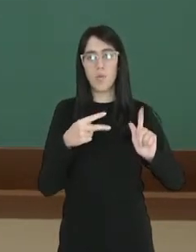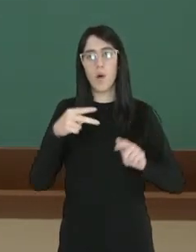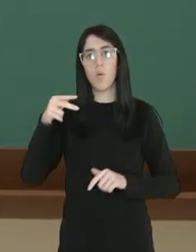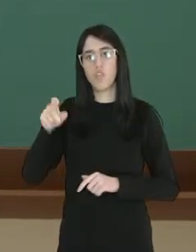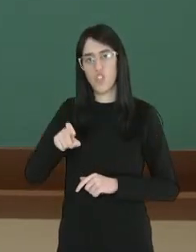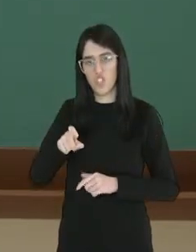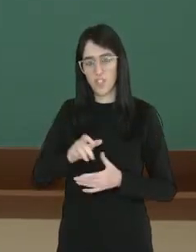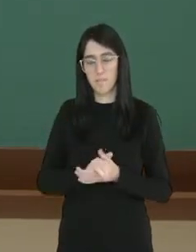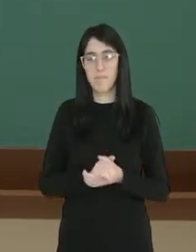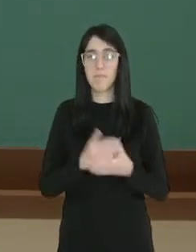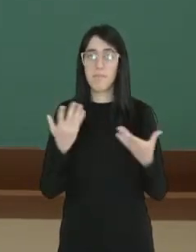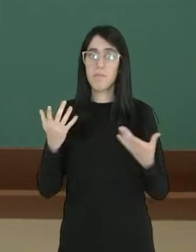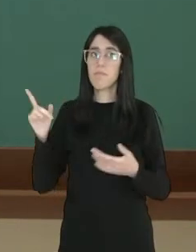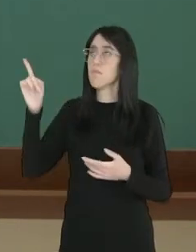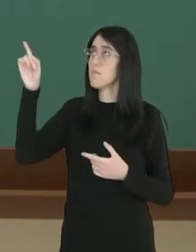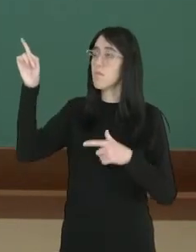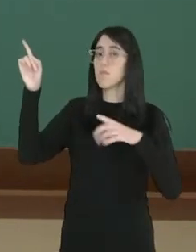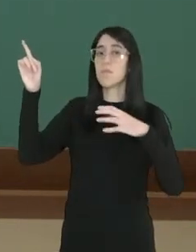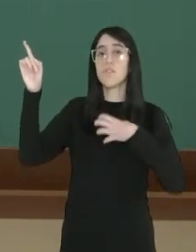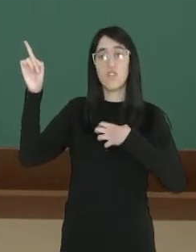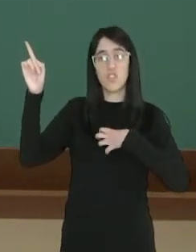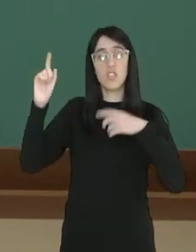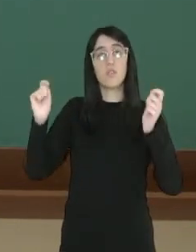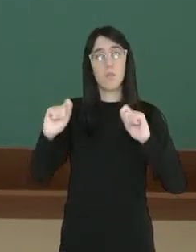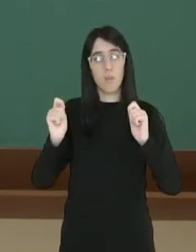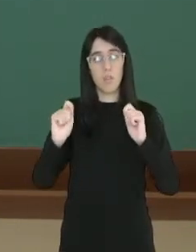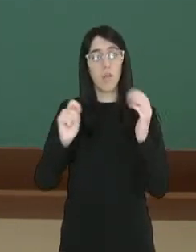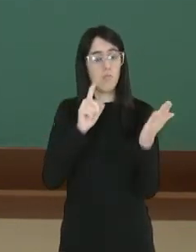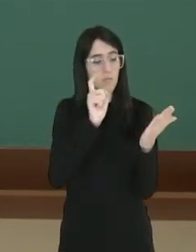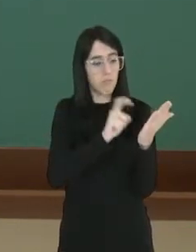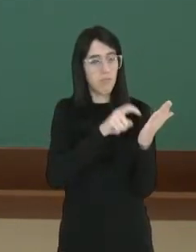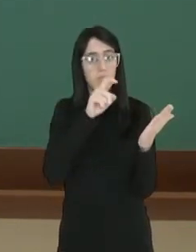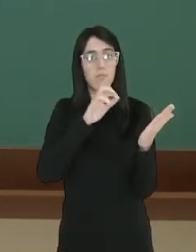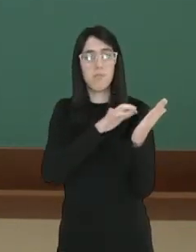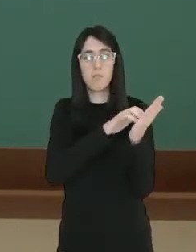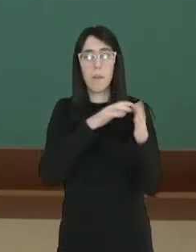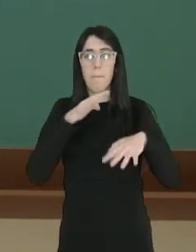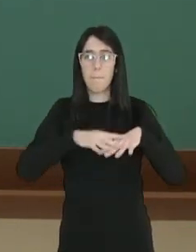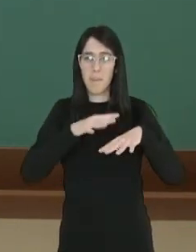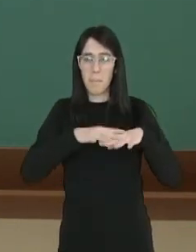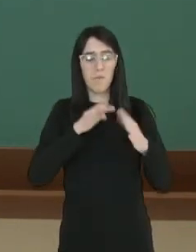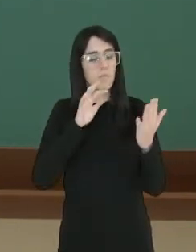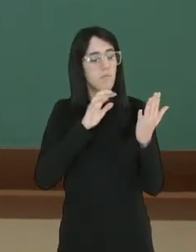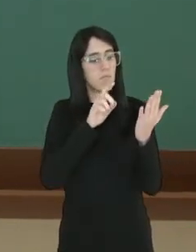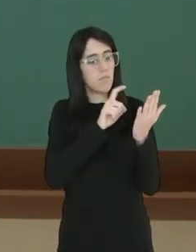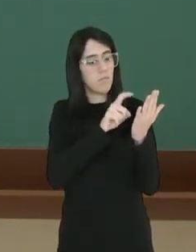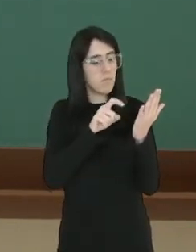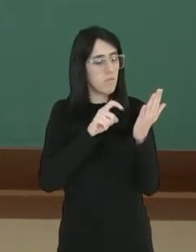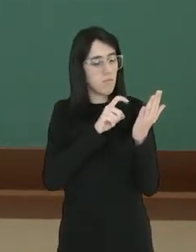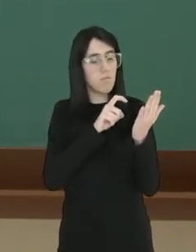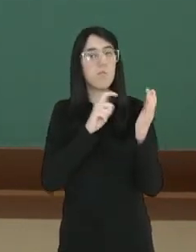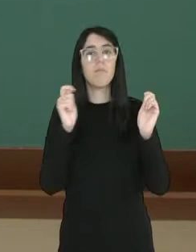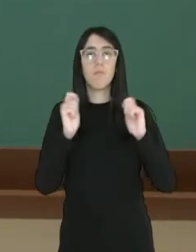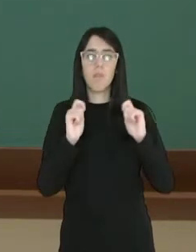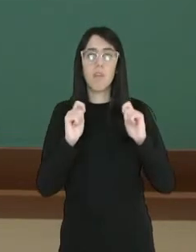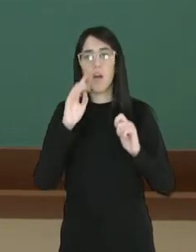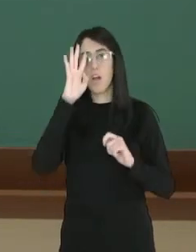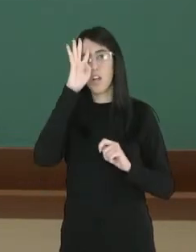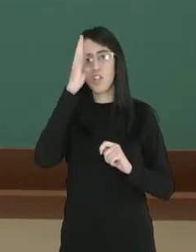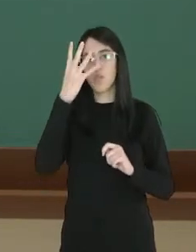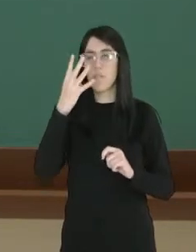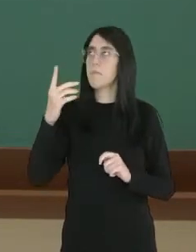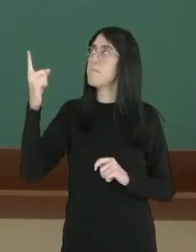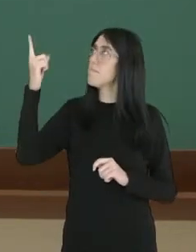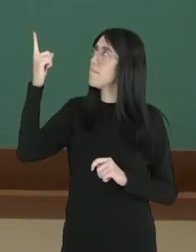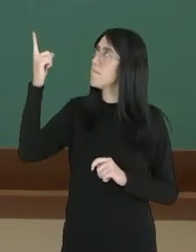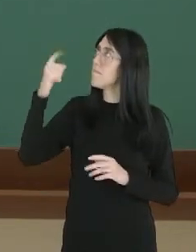Então, essas teclas, pessoal, log apareceu ali para vocês na imagem. A